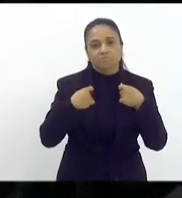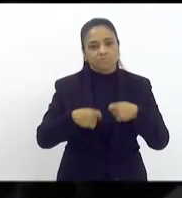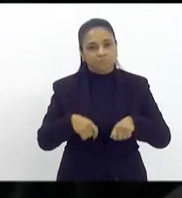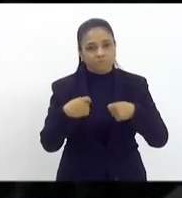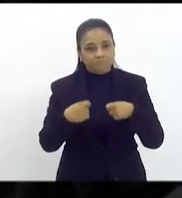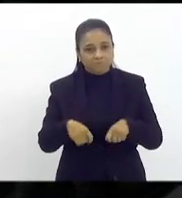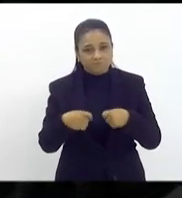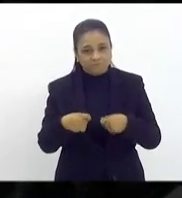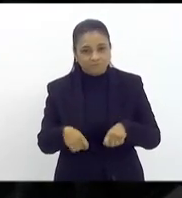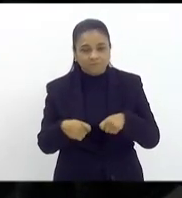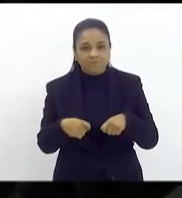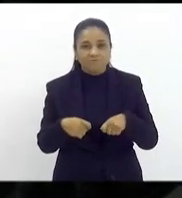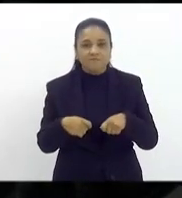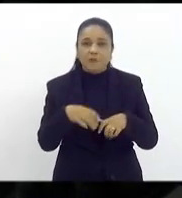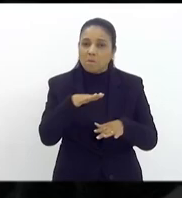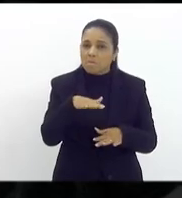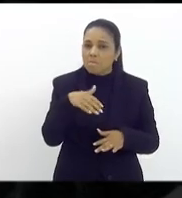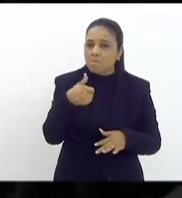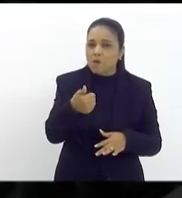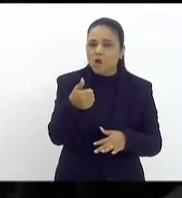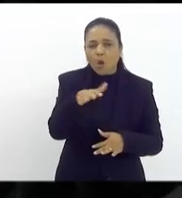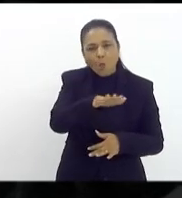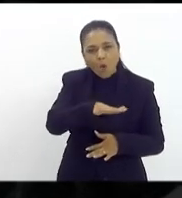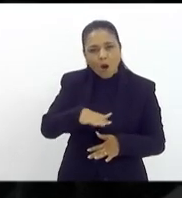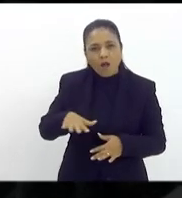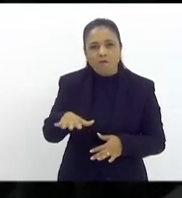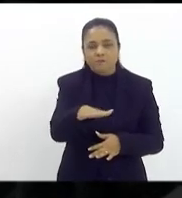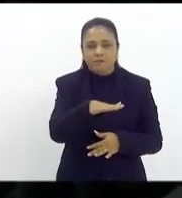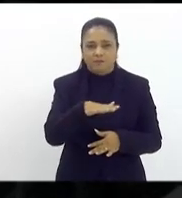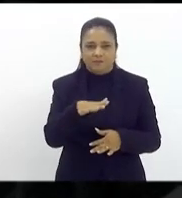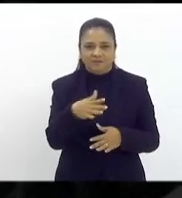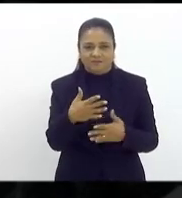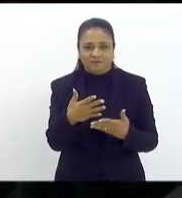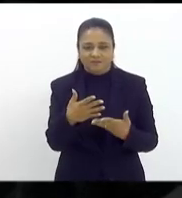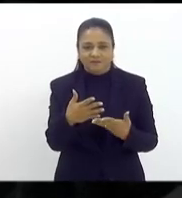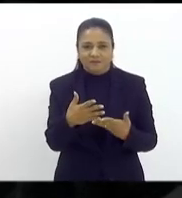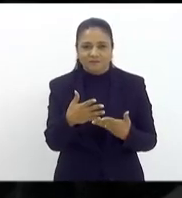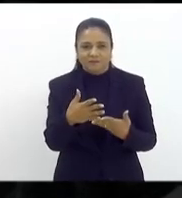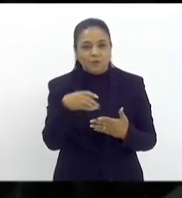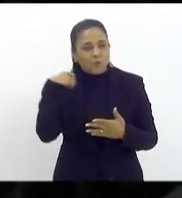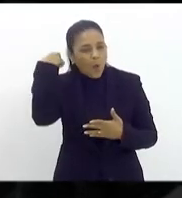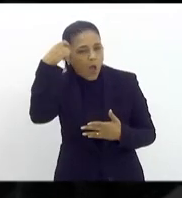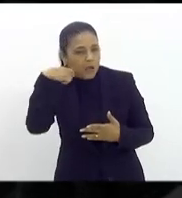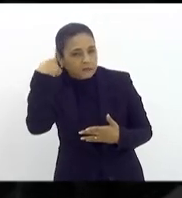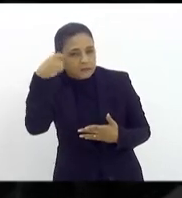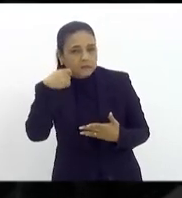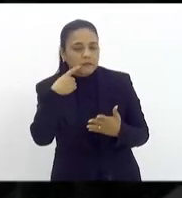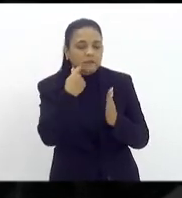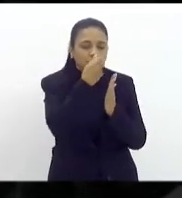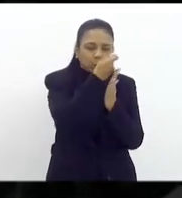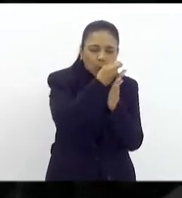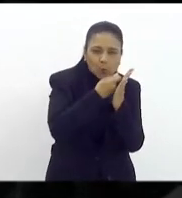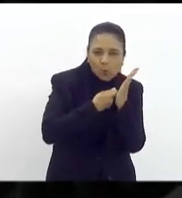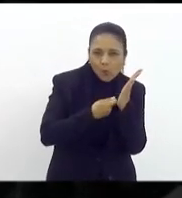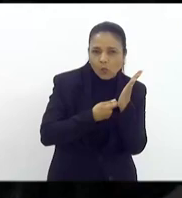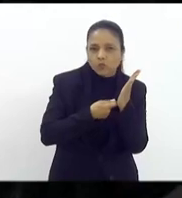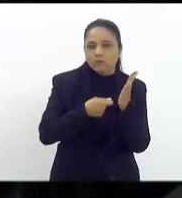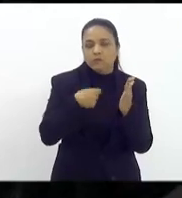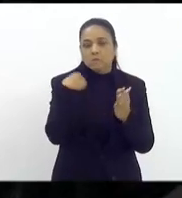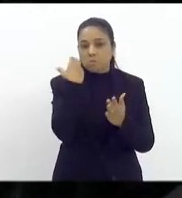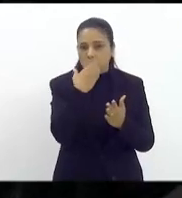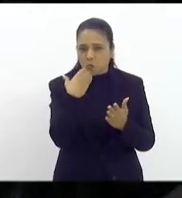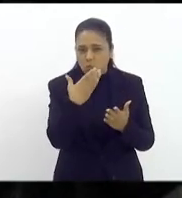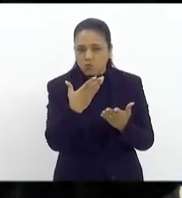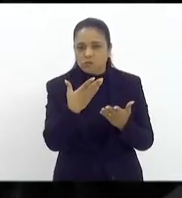e, enfim, melhorar o ambiente, seja o ambiente do artista, do compositor e